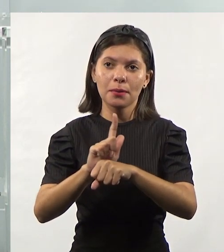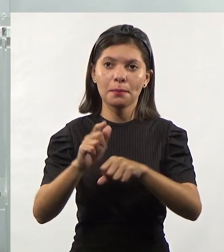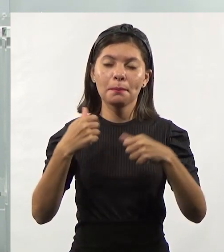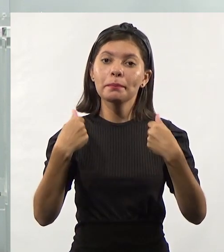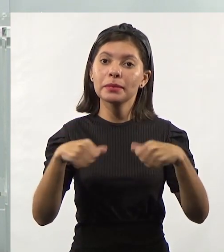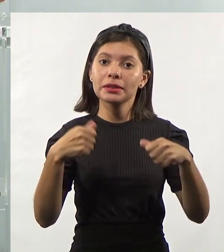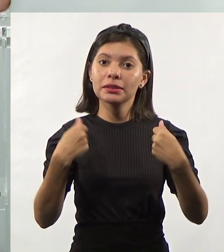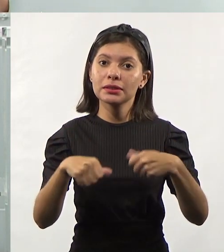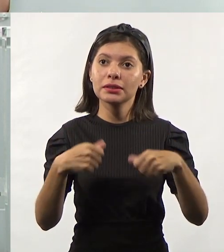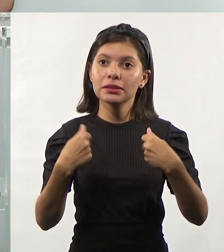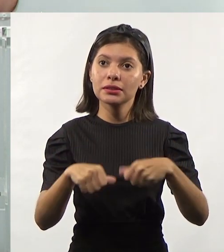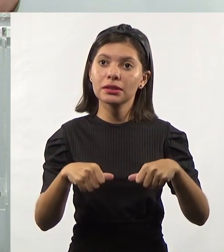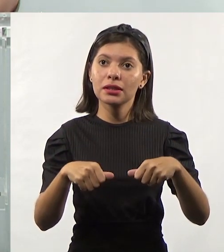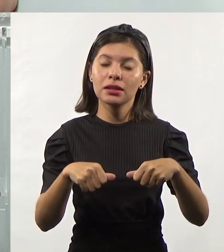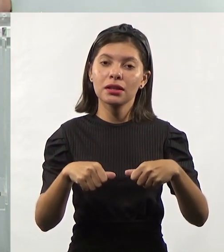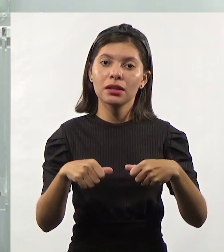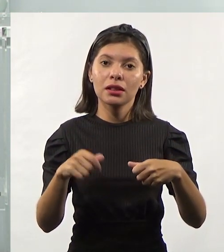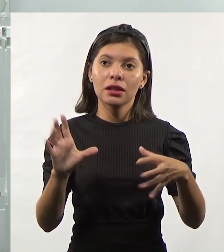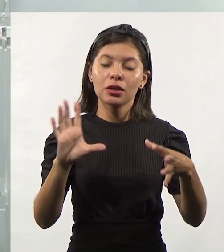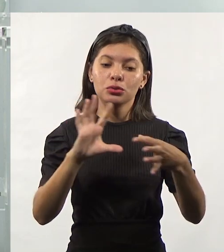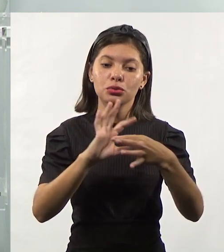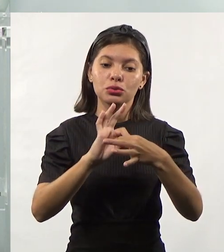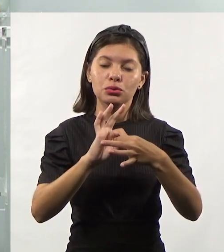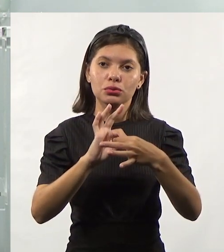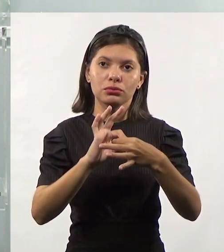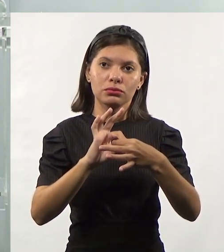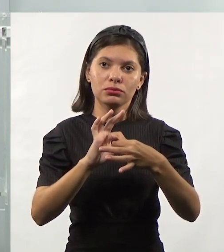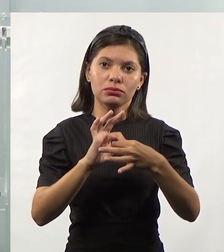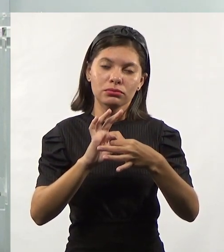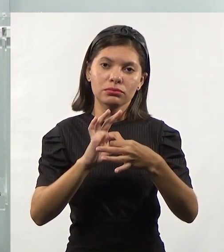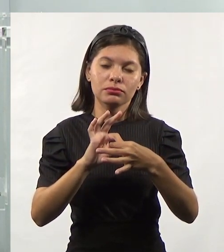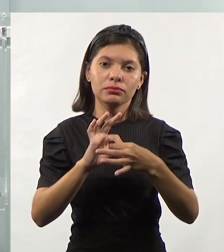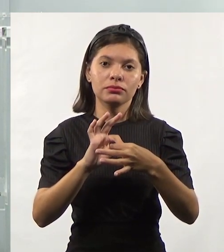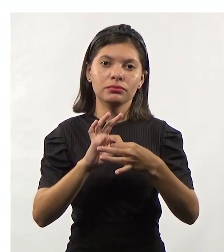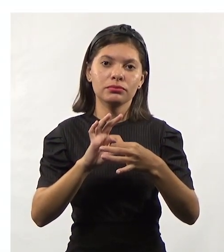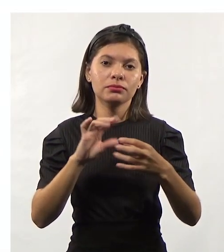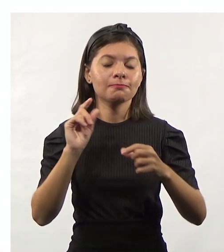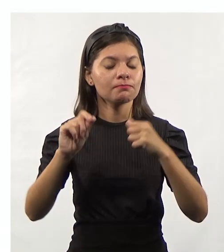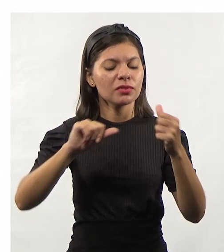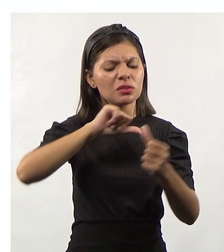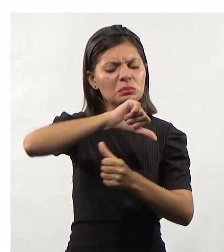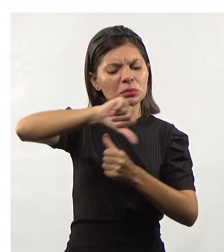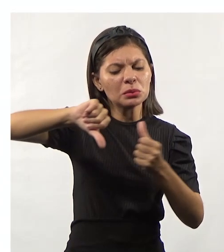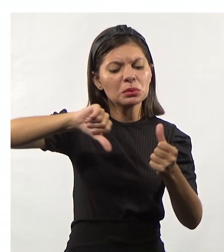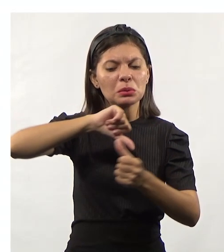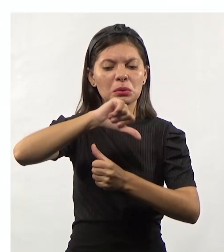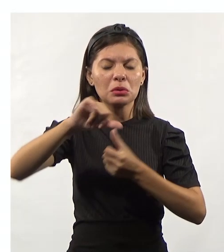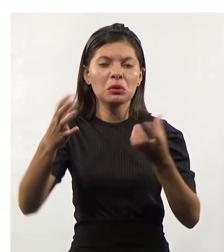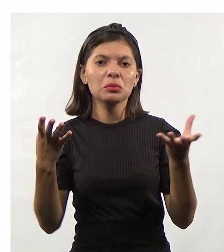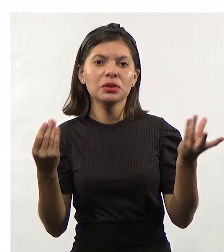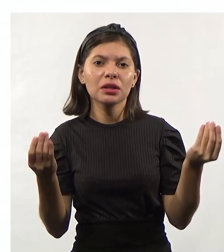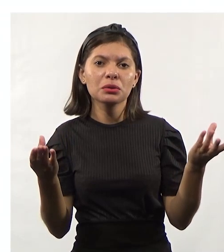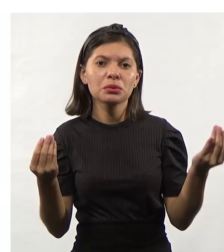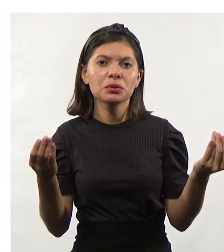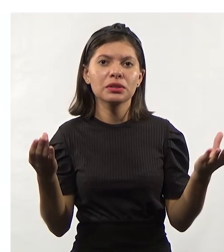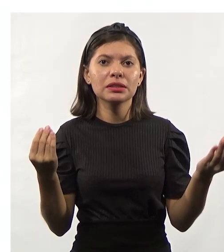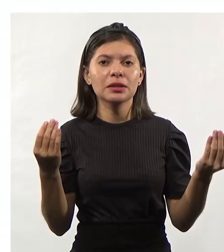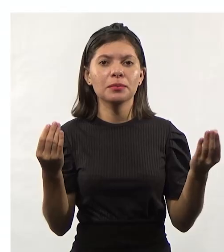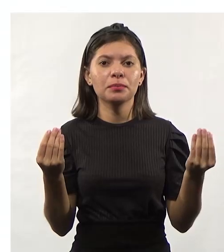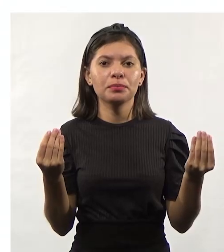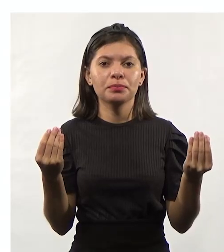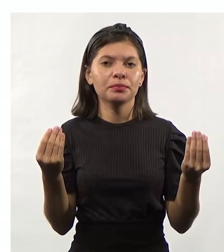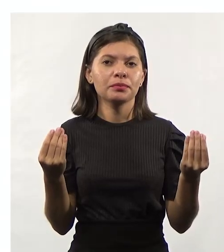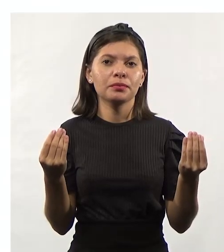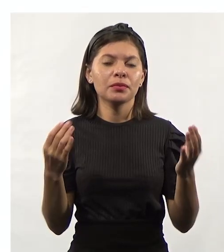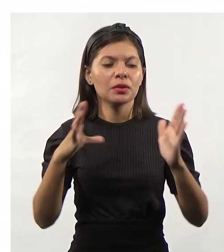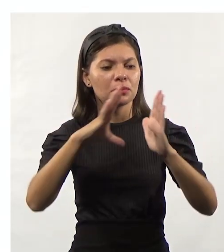também precisa estar conectada com tudo que está acontecendo à nossa volta. Então, muita coisa mudou. Por exemplo, o